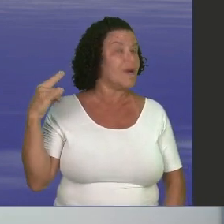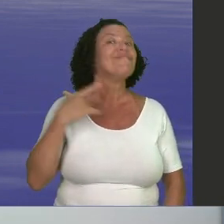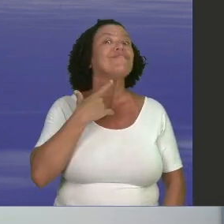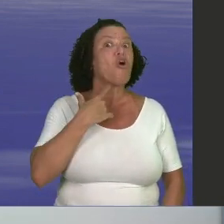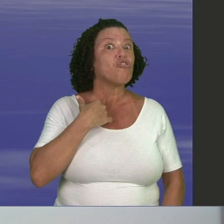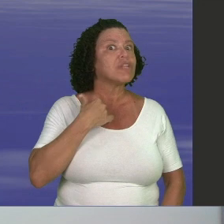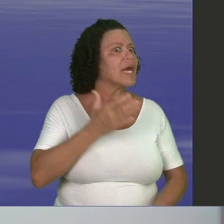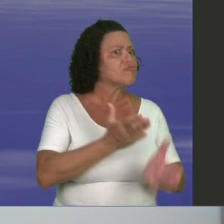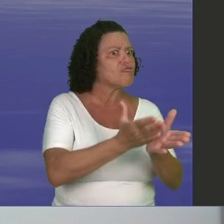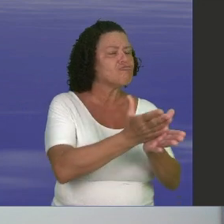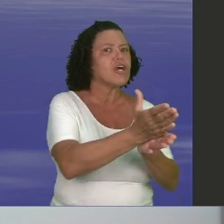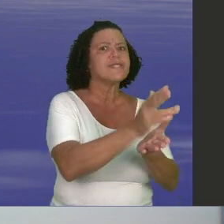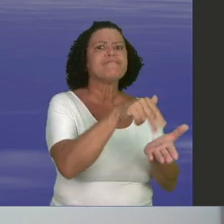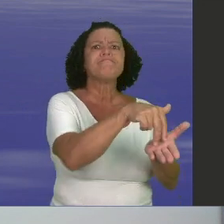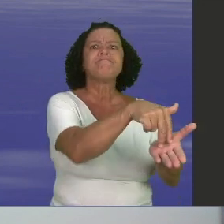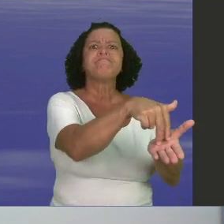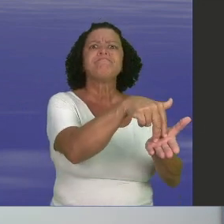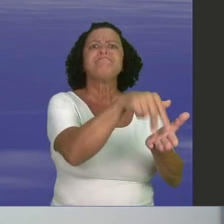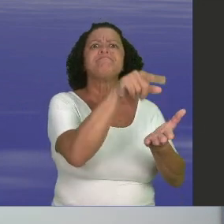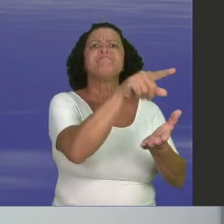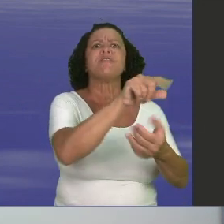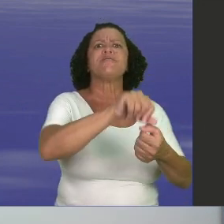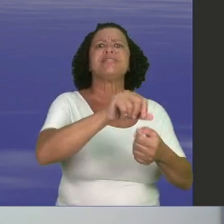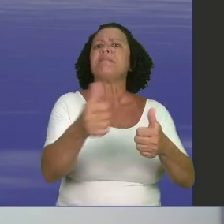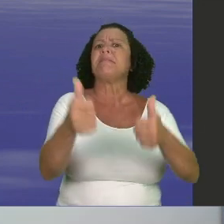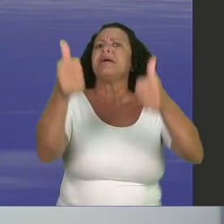vontade de se superar, vontade de fazer o